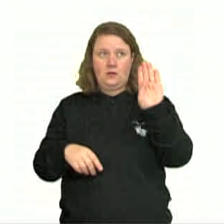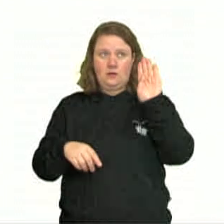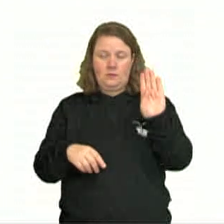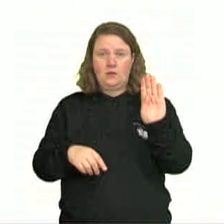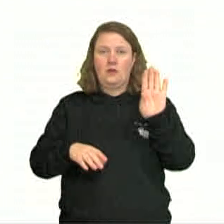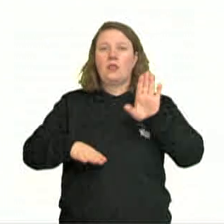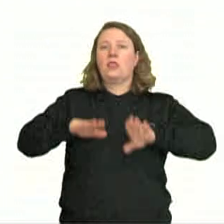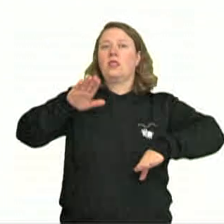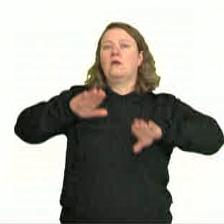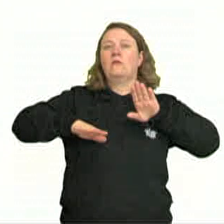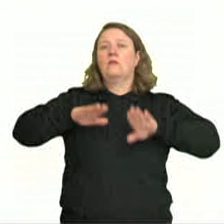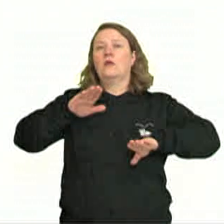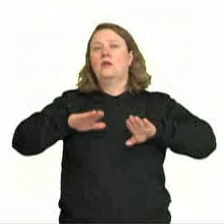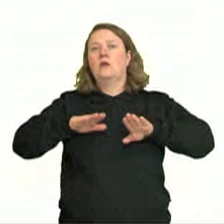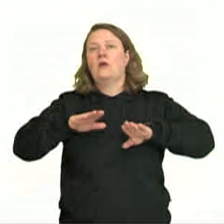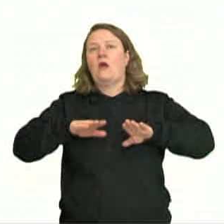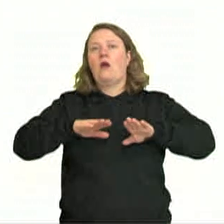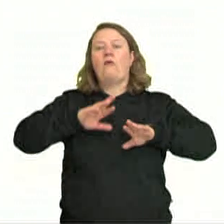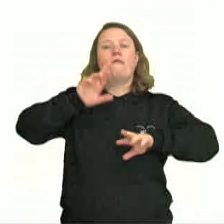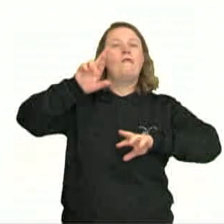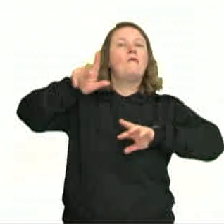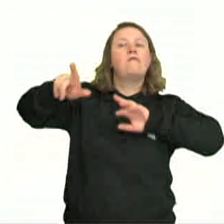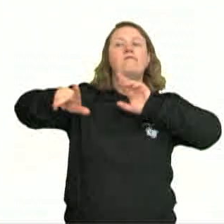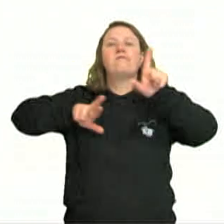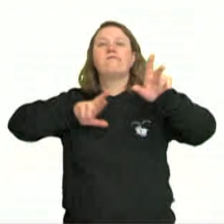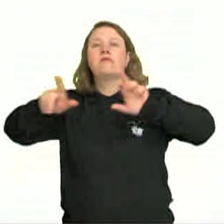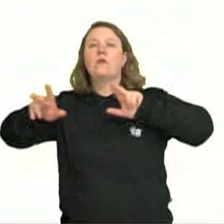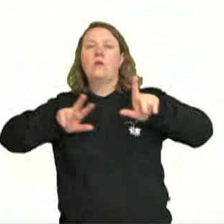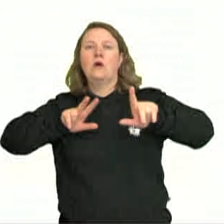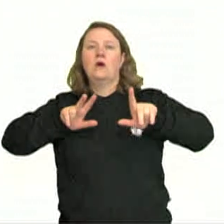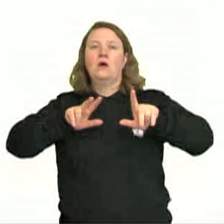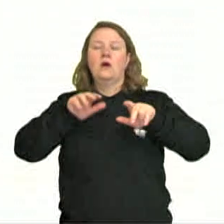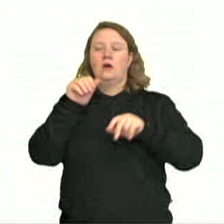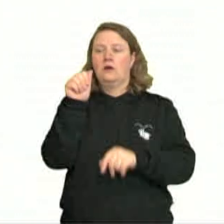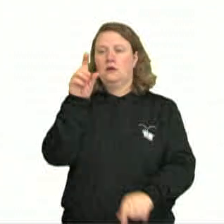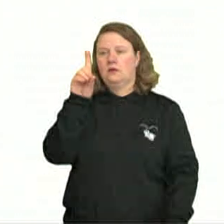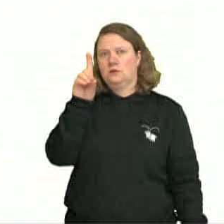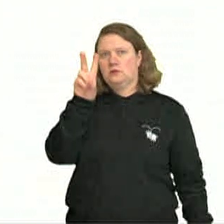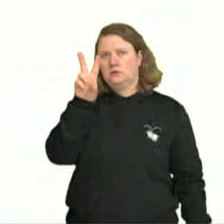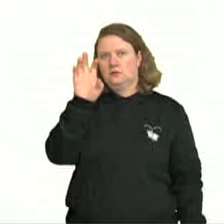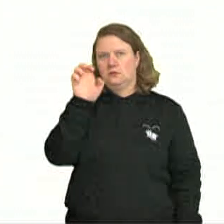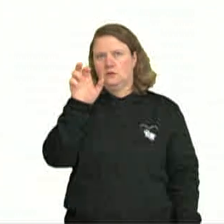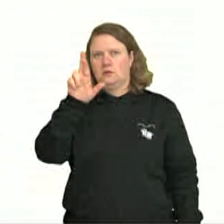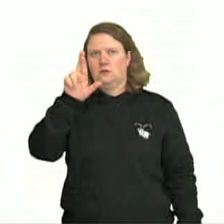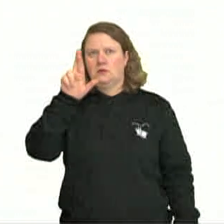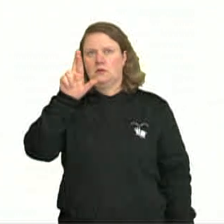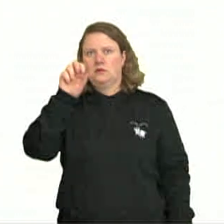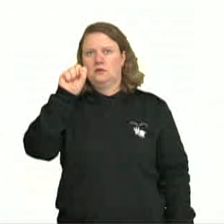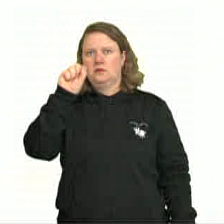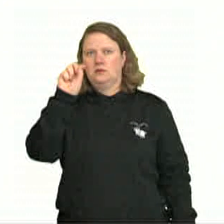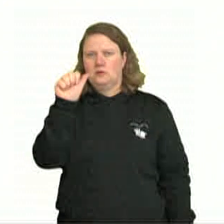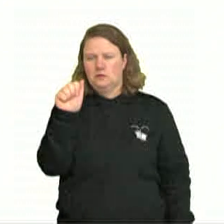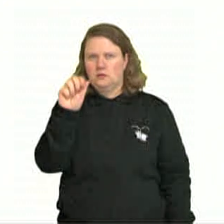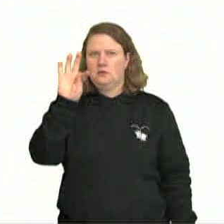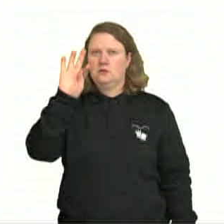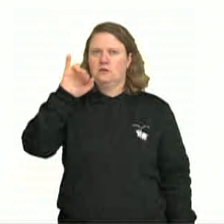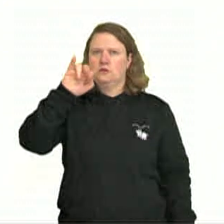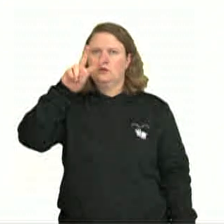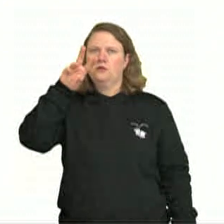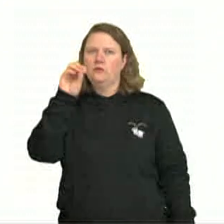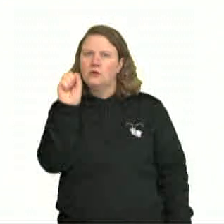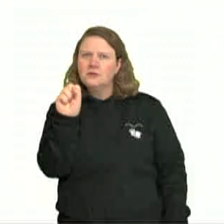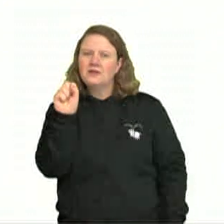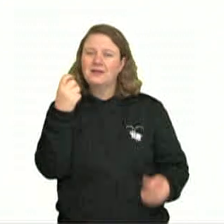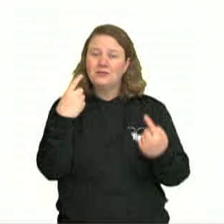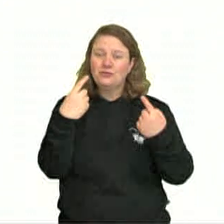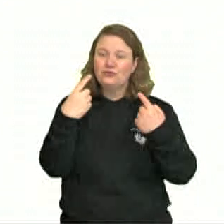adversativos, né, que ao contrário dos aditivos que adicionam, os adversativos propõem uma oposição, um contraste, né?